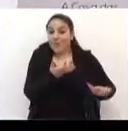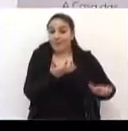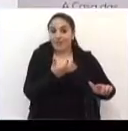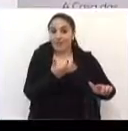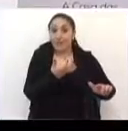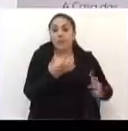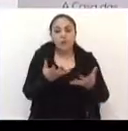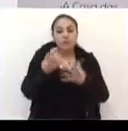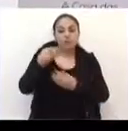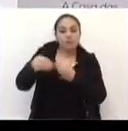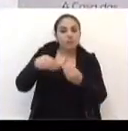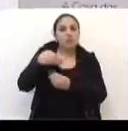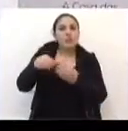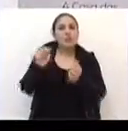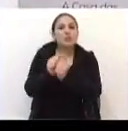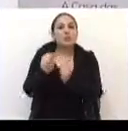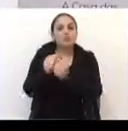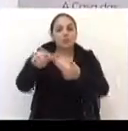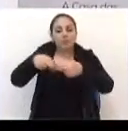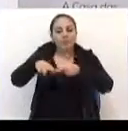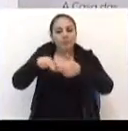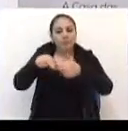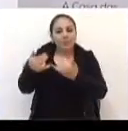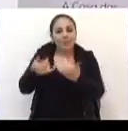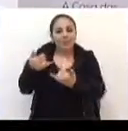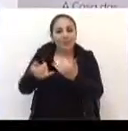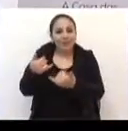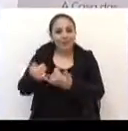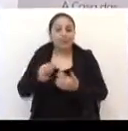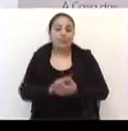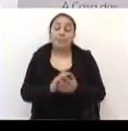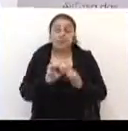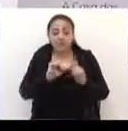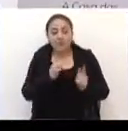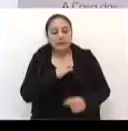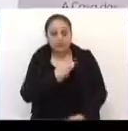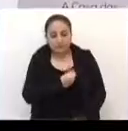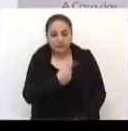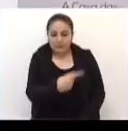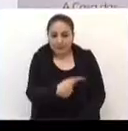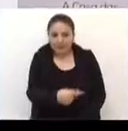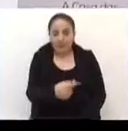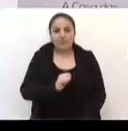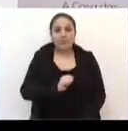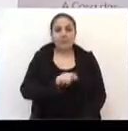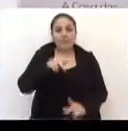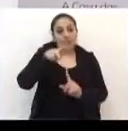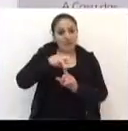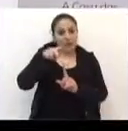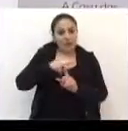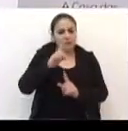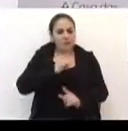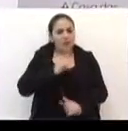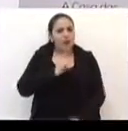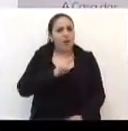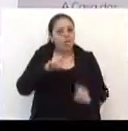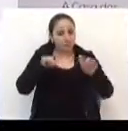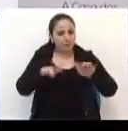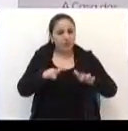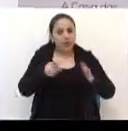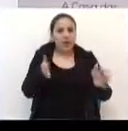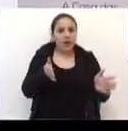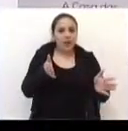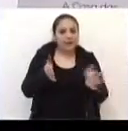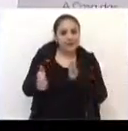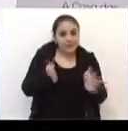estivessem junto com os outros brinquedos. Mas enfim, estão lá os brinquedos, o Parque da Gare é um parque que está acessível,